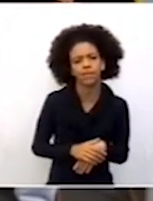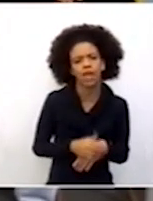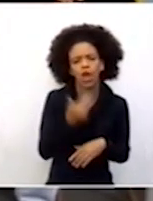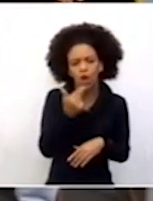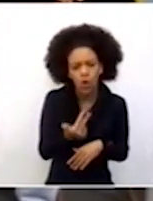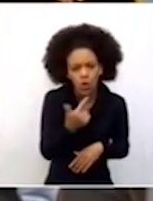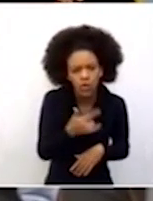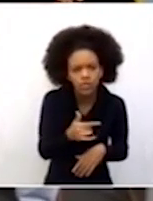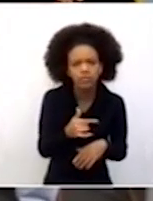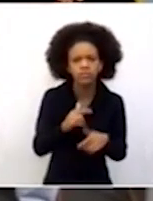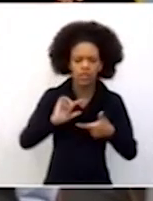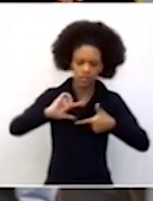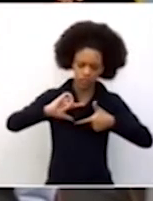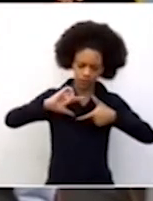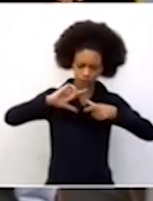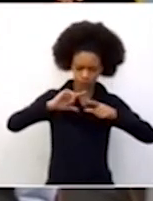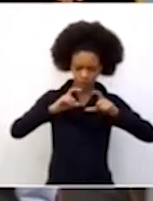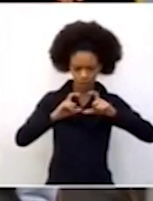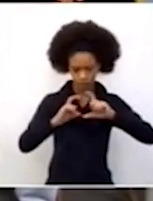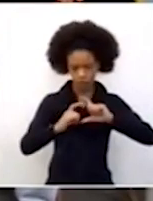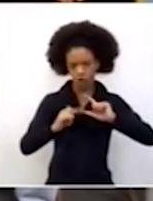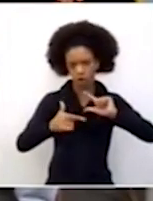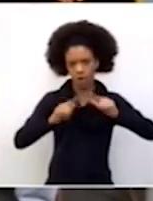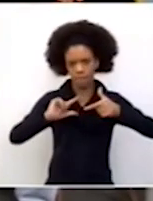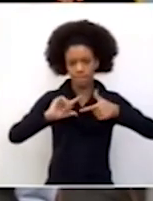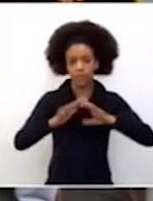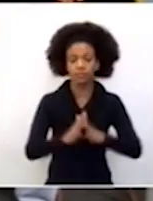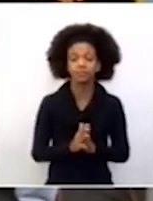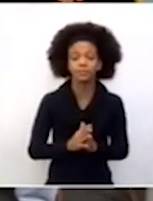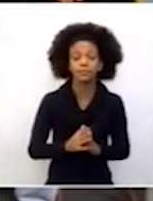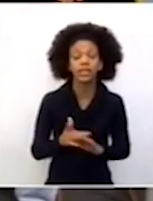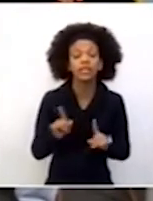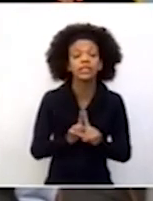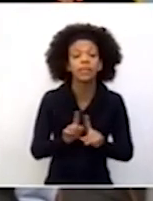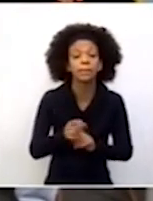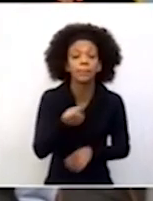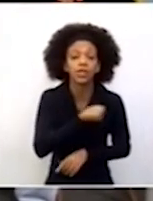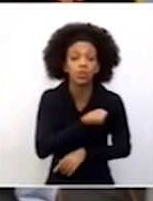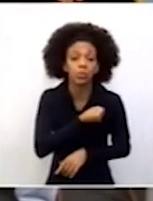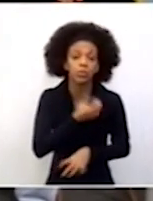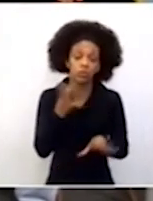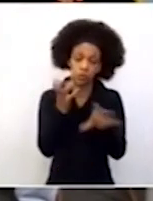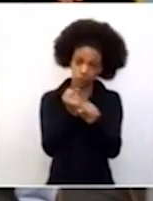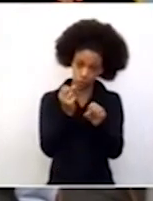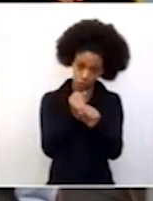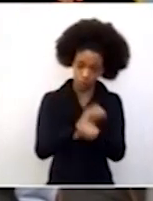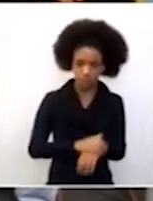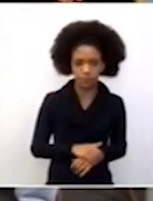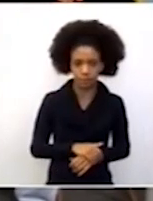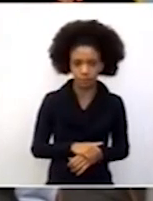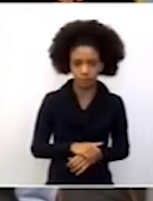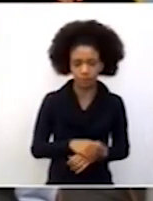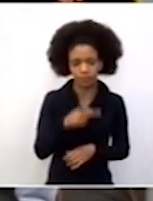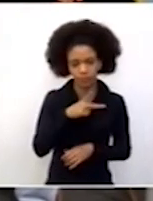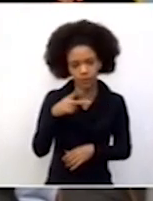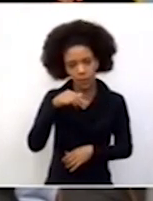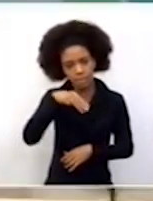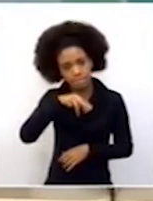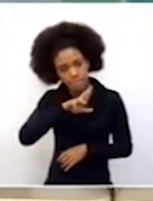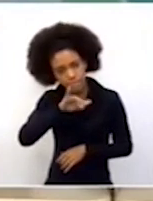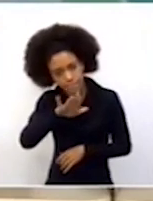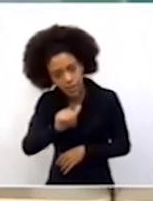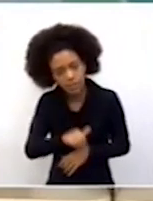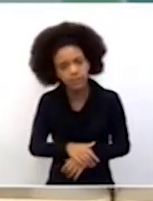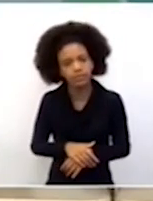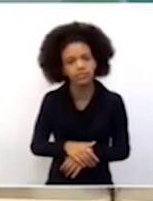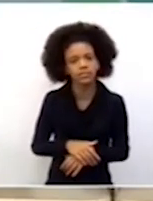formas. Professora Fabiana destacou a questão dos números e cálculos. A professora Maria falou da